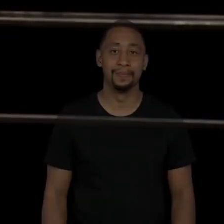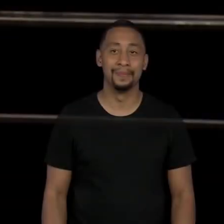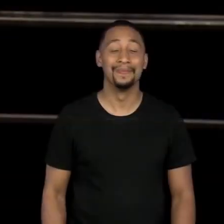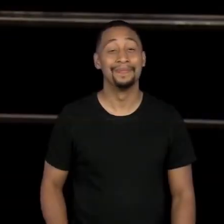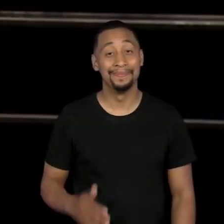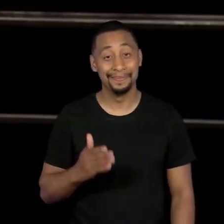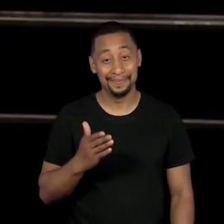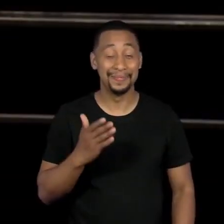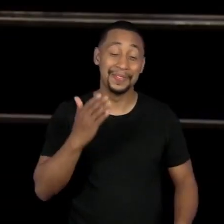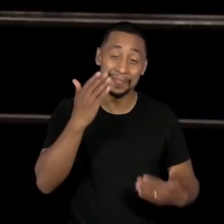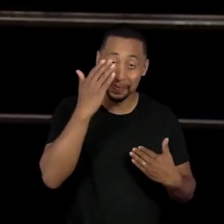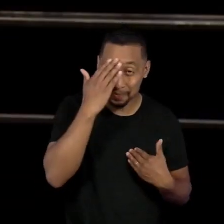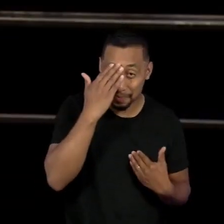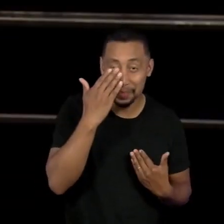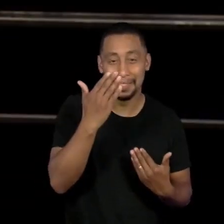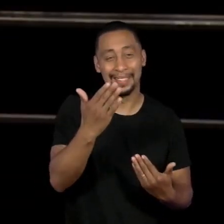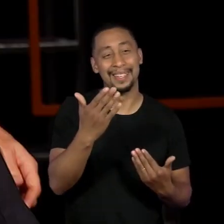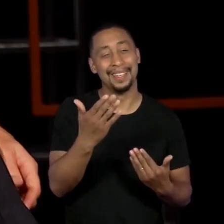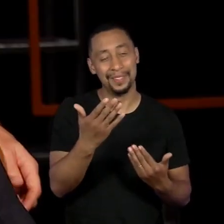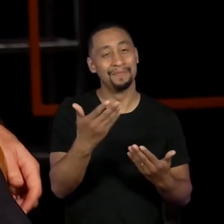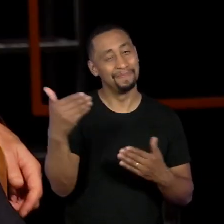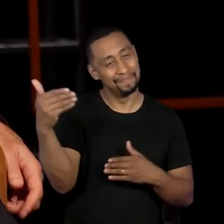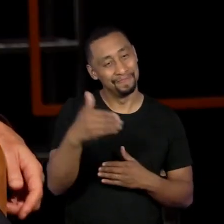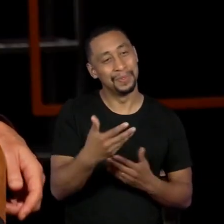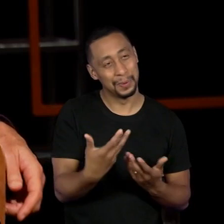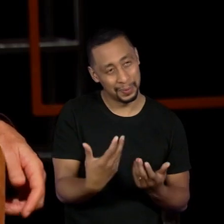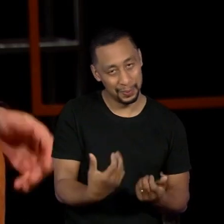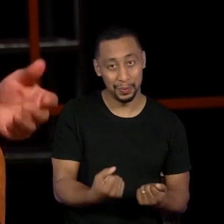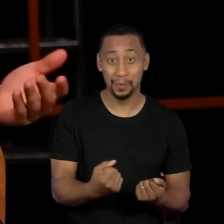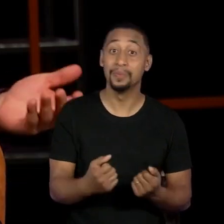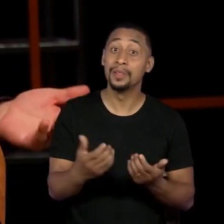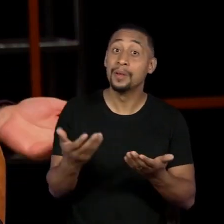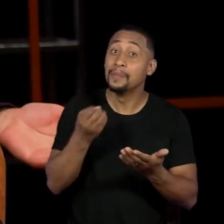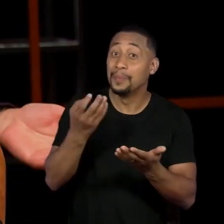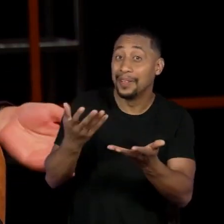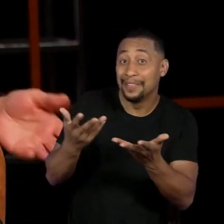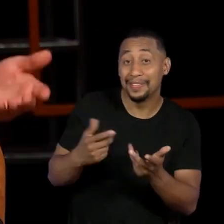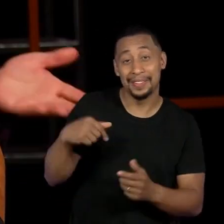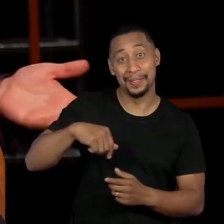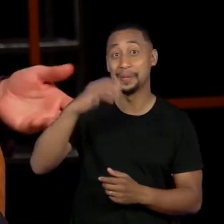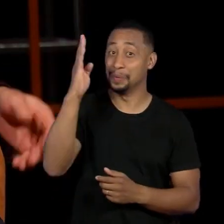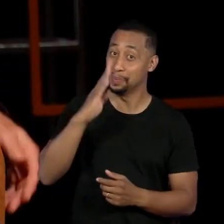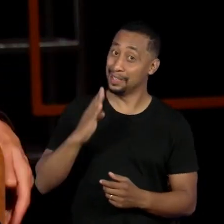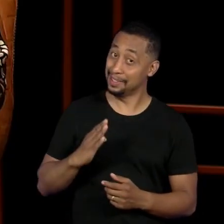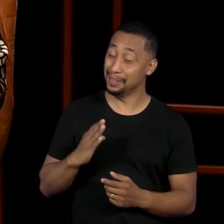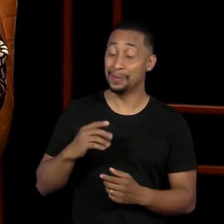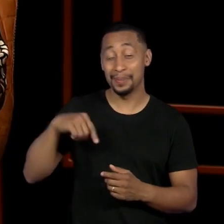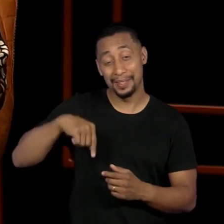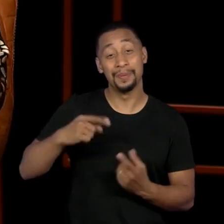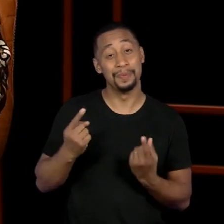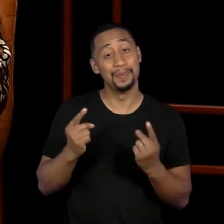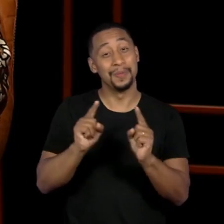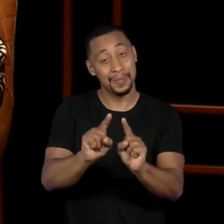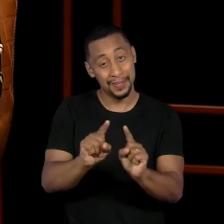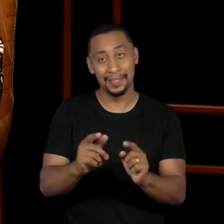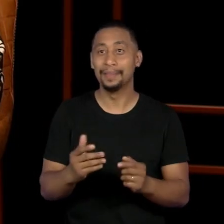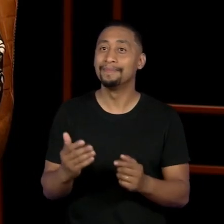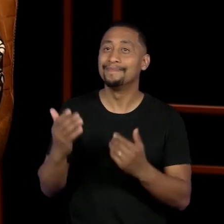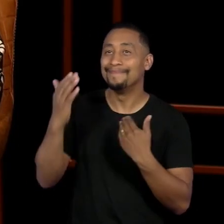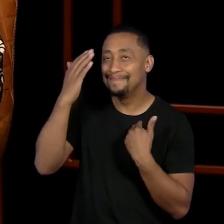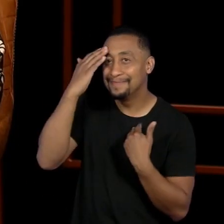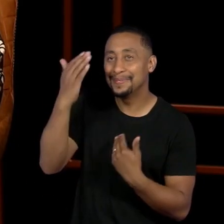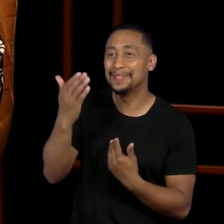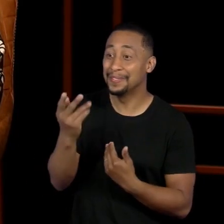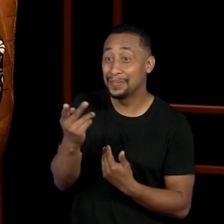Eugênia, obrigada por aceitar nosso convite. Seja bem-vinda ao Brasil mais uma vez e ao Persona. Eu que agradeço o vosso convite.